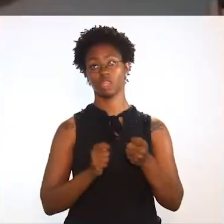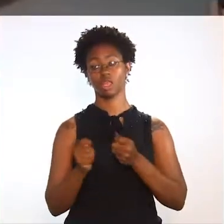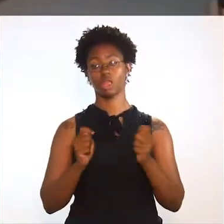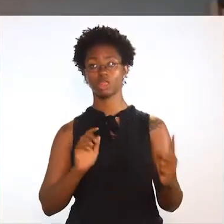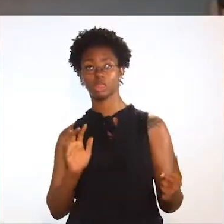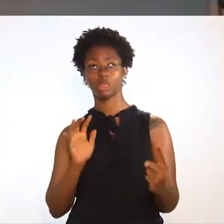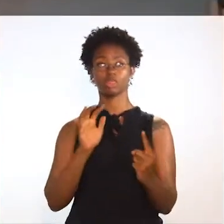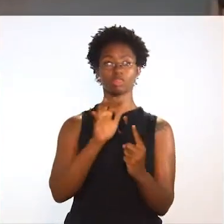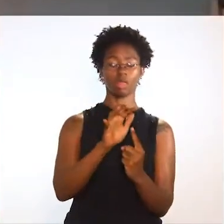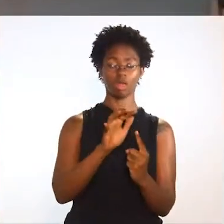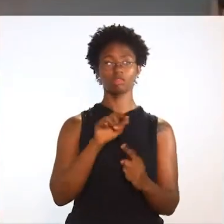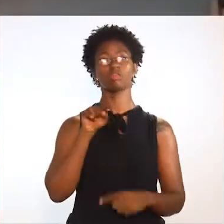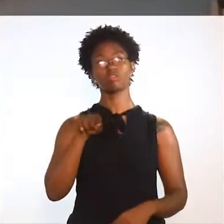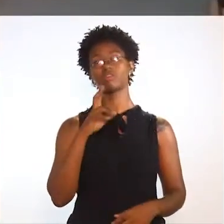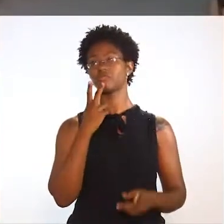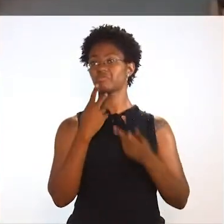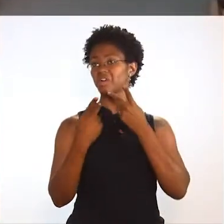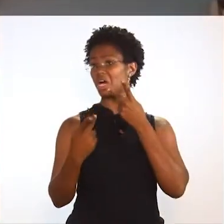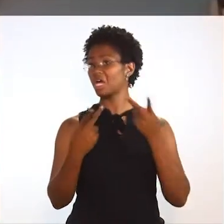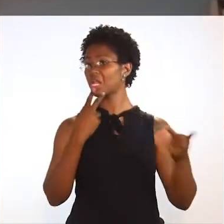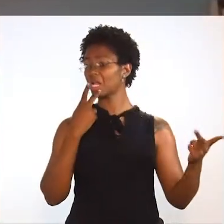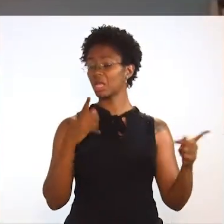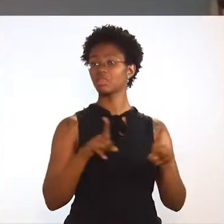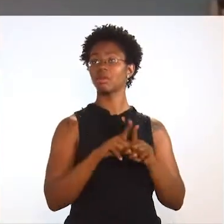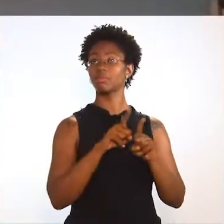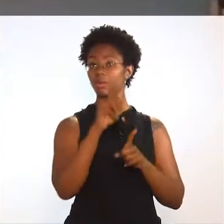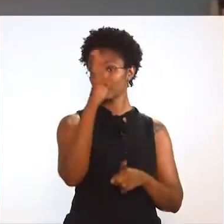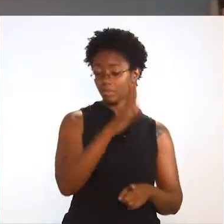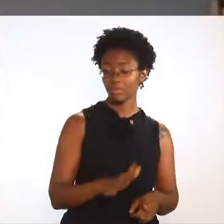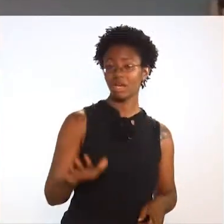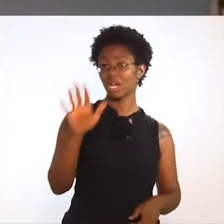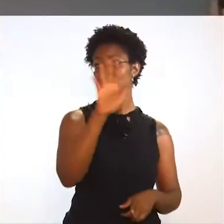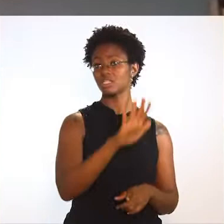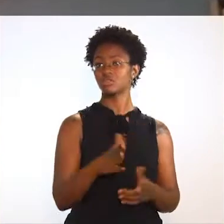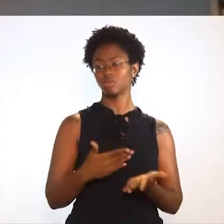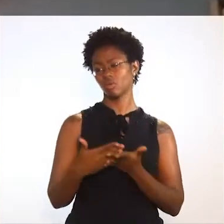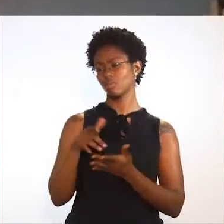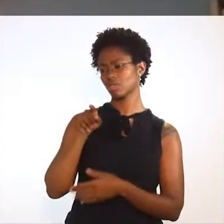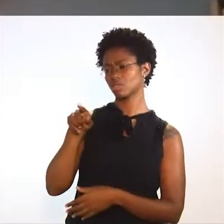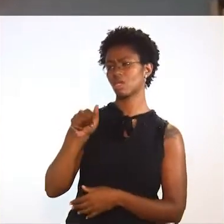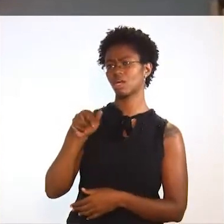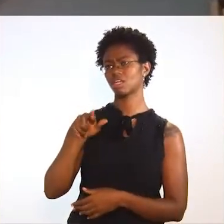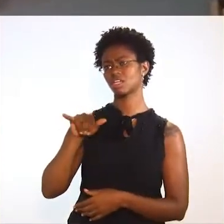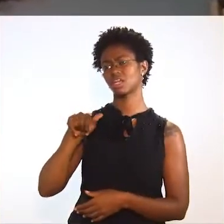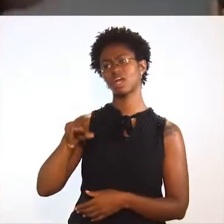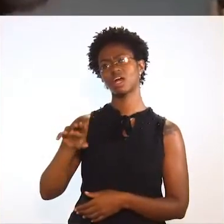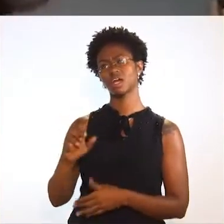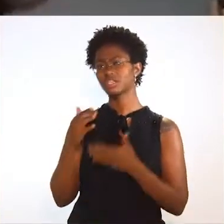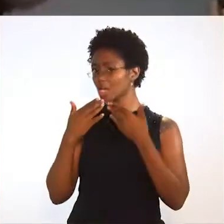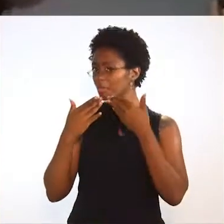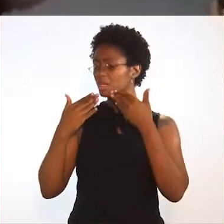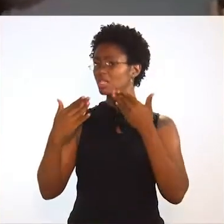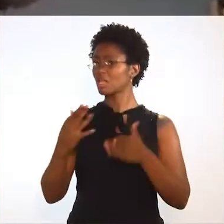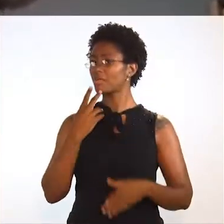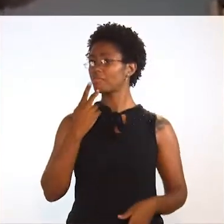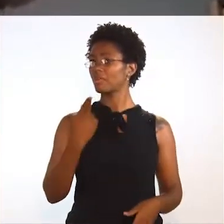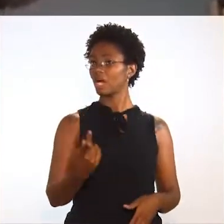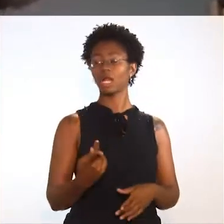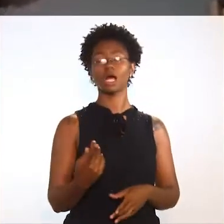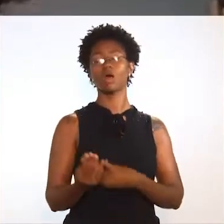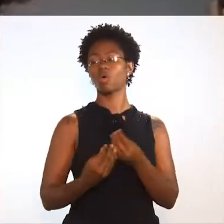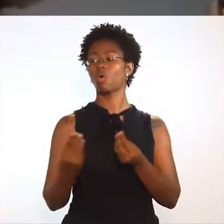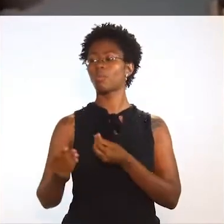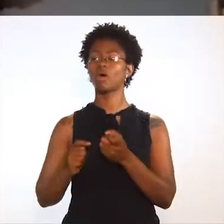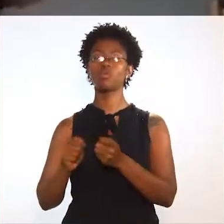impacto, a gente vai falando também para o Brasil. Eu vou começar pedindo para a Ariane se apresentar e falar um pouquinho do negócio de